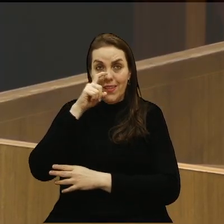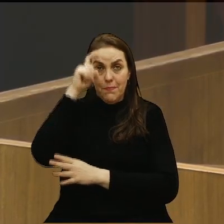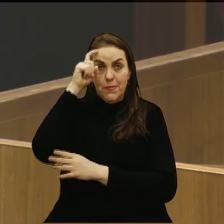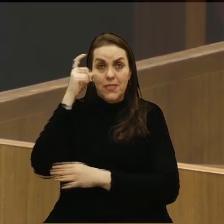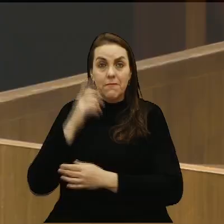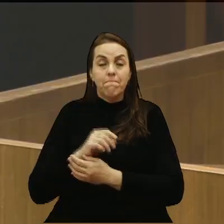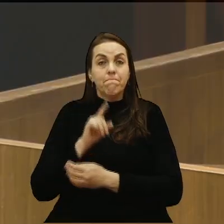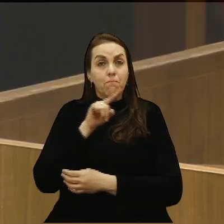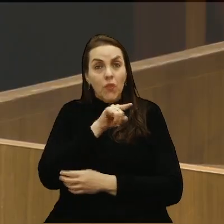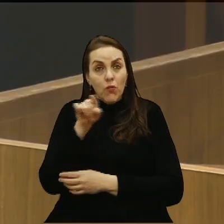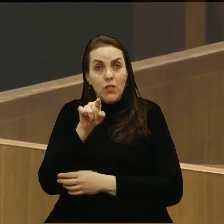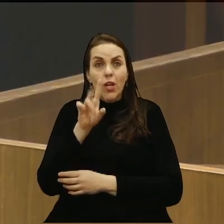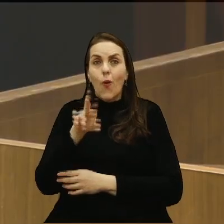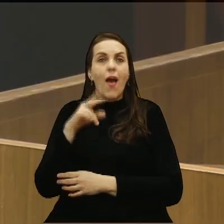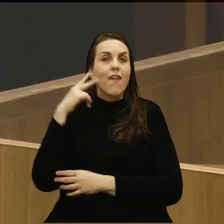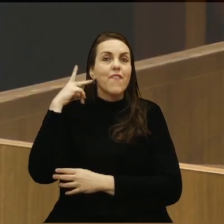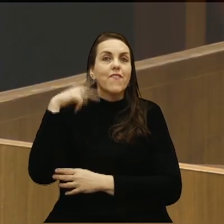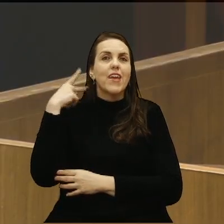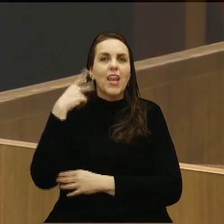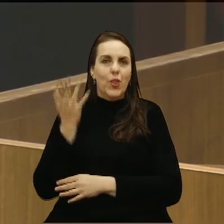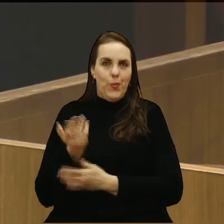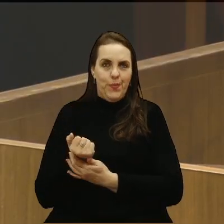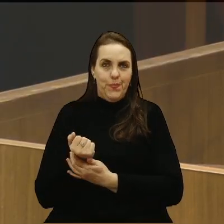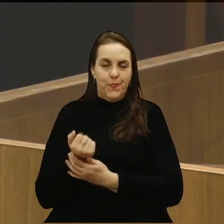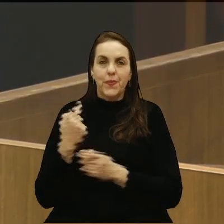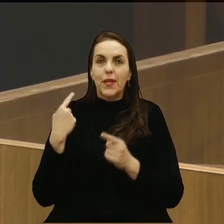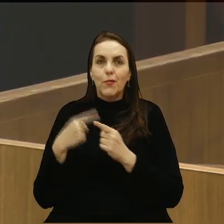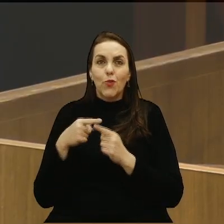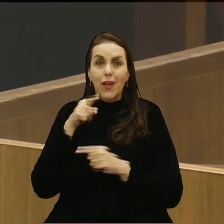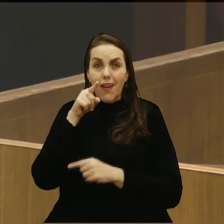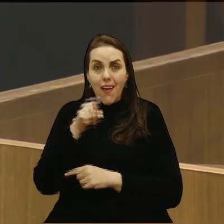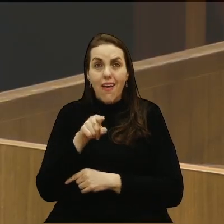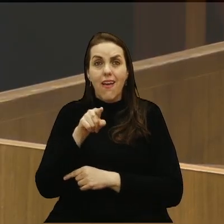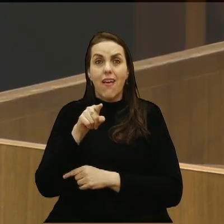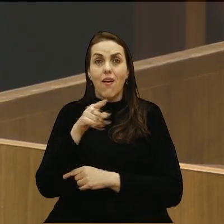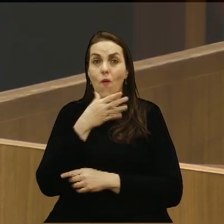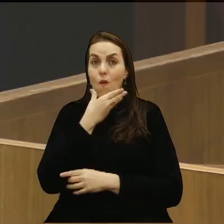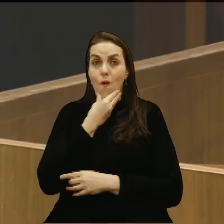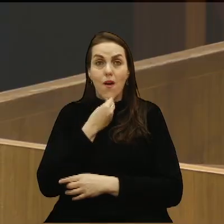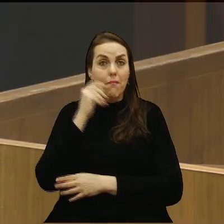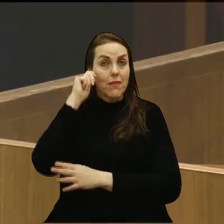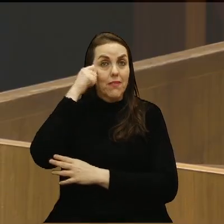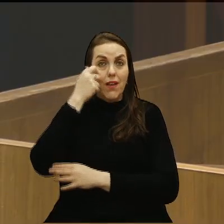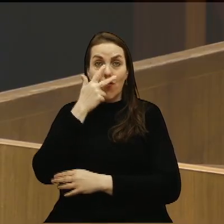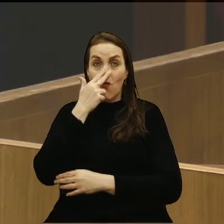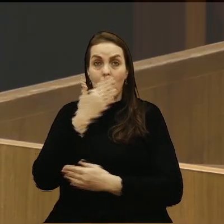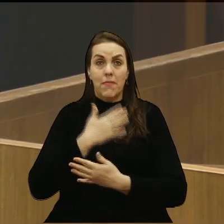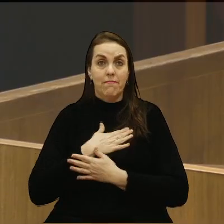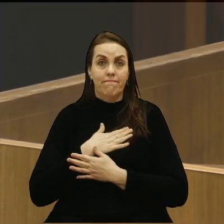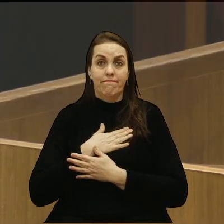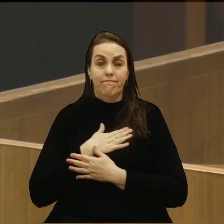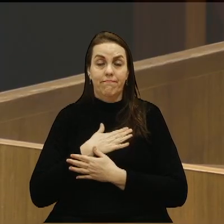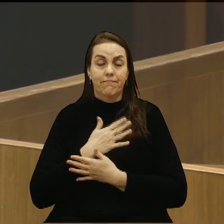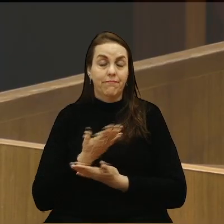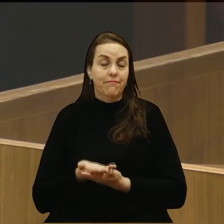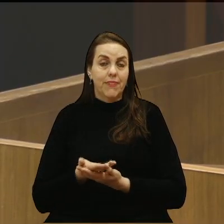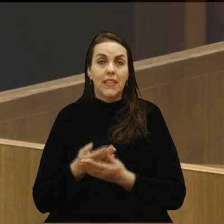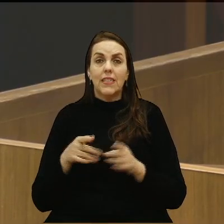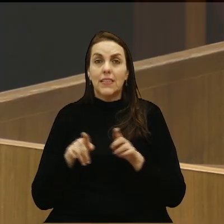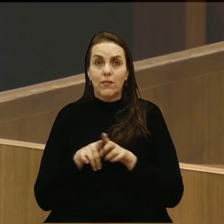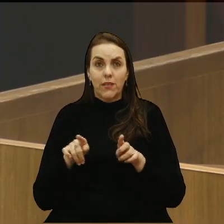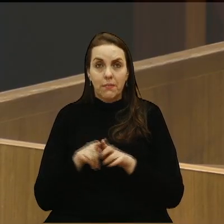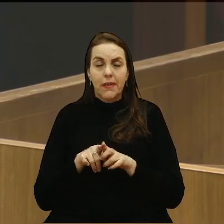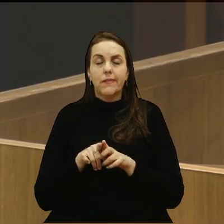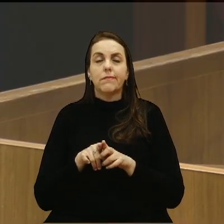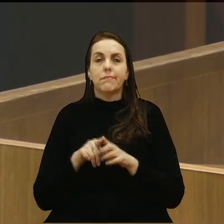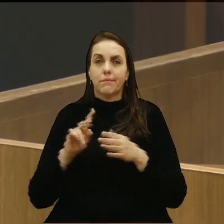falo porque o senhor é vereador. O senhor é vereador e é um homem negro assim como eu. E se isso teve uma